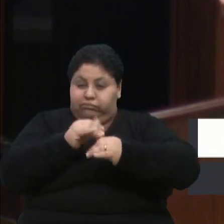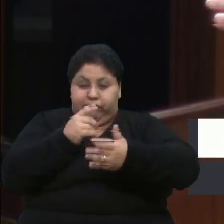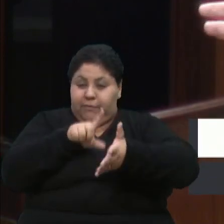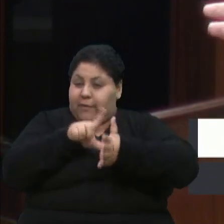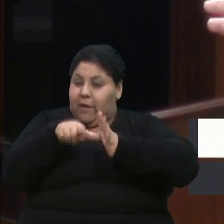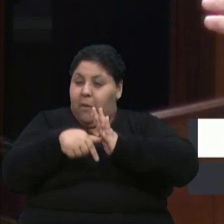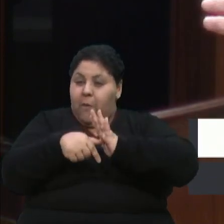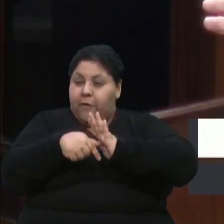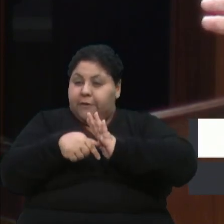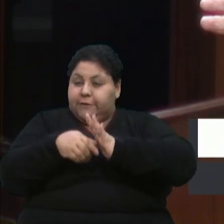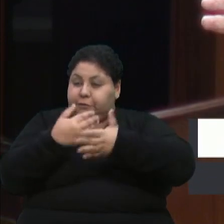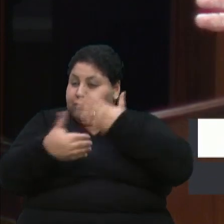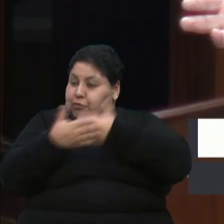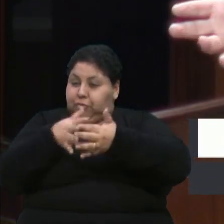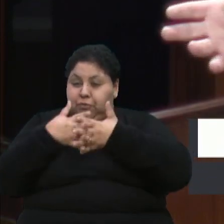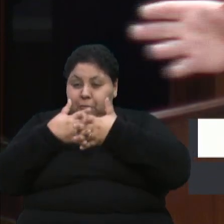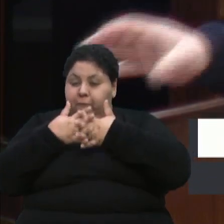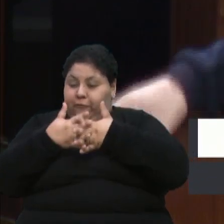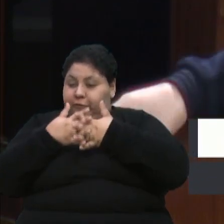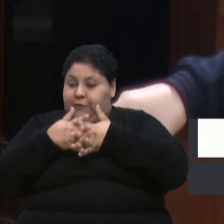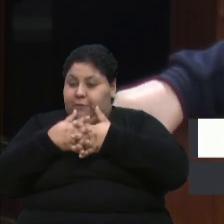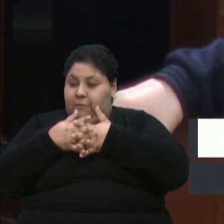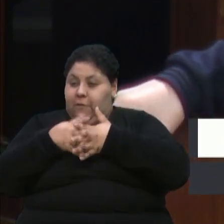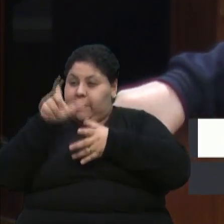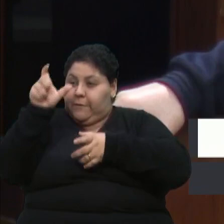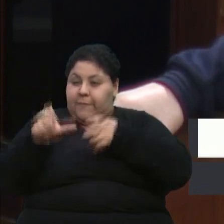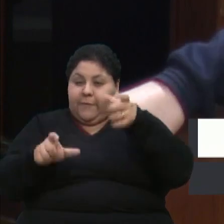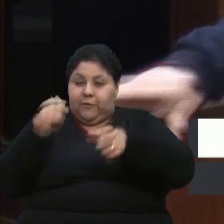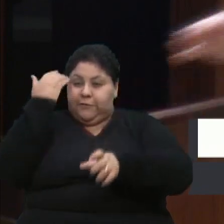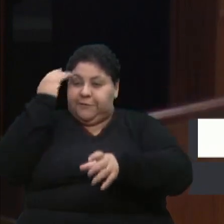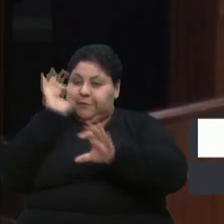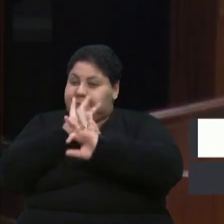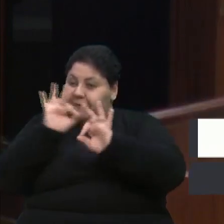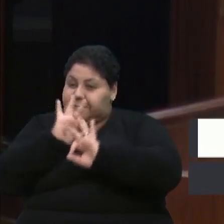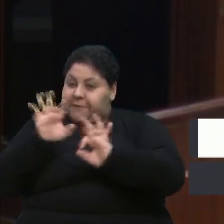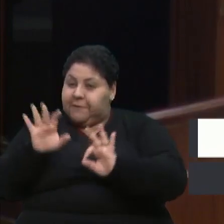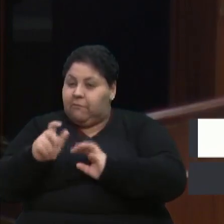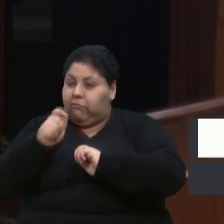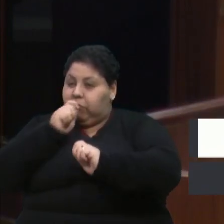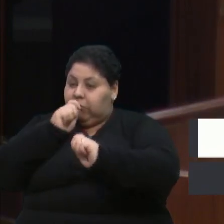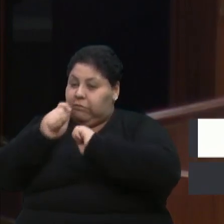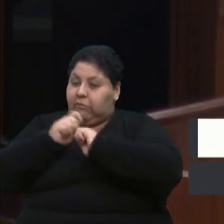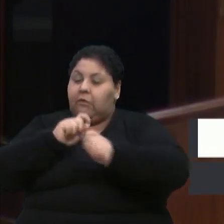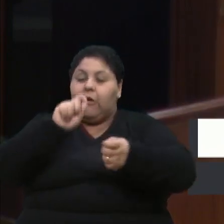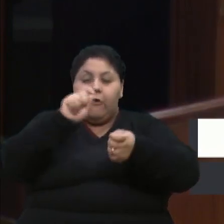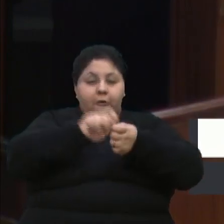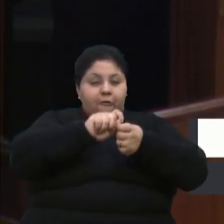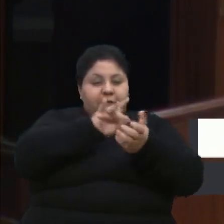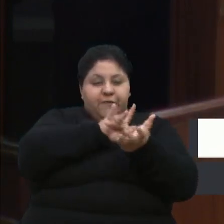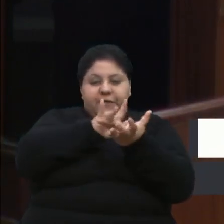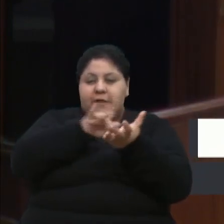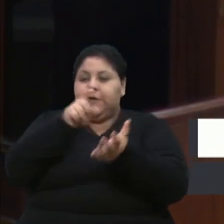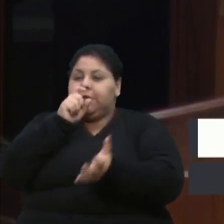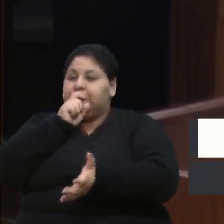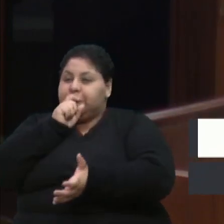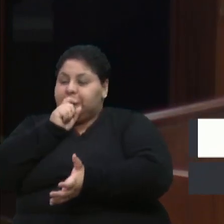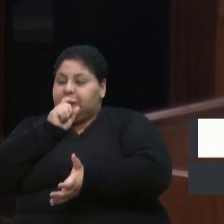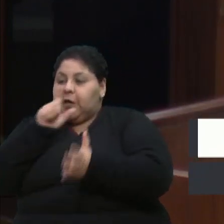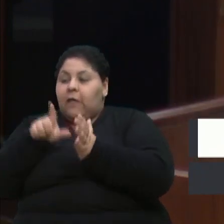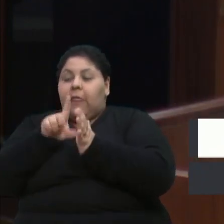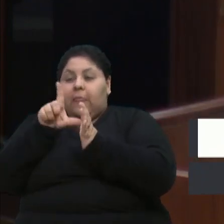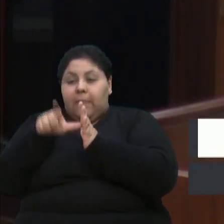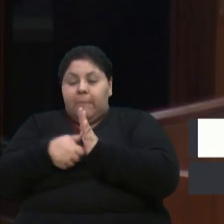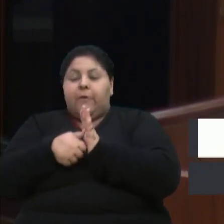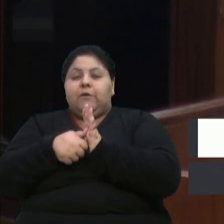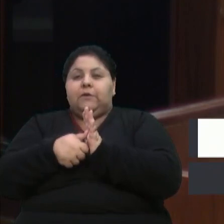entendia. Então, a imprensa fez fato ou fake, E depois eu pedi para a Grégora também, nossa chefe de